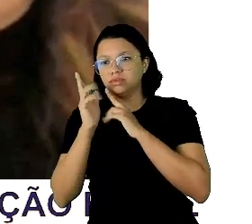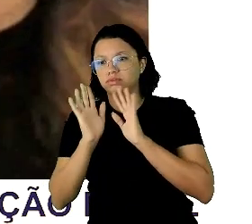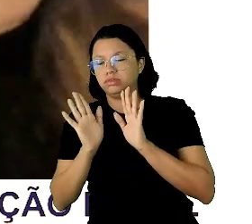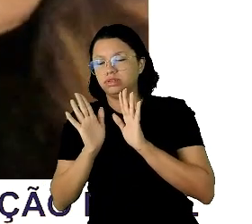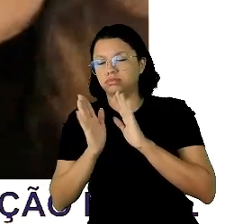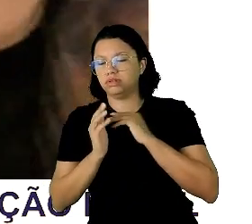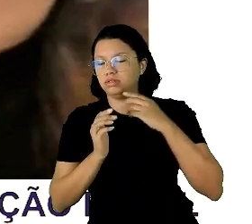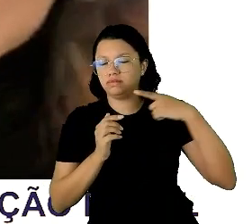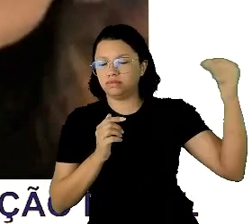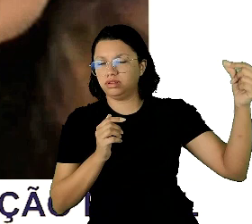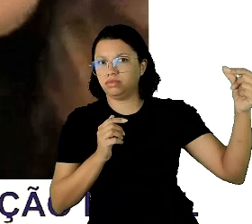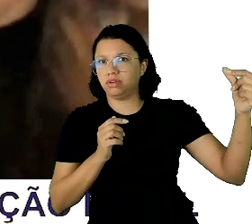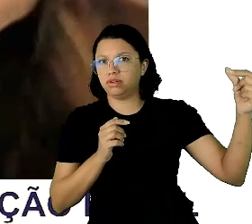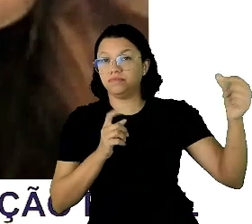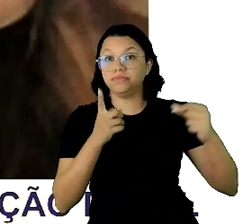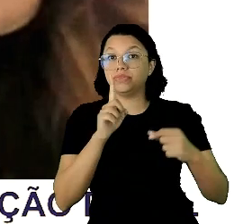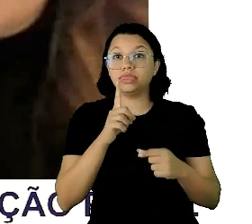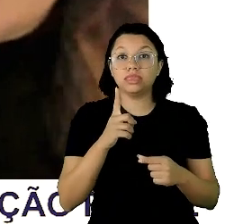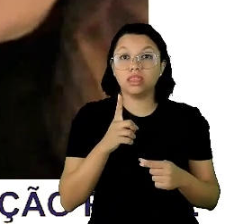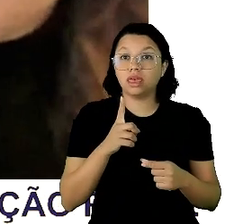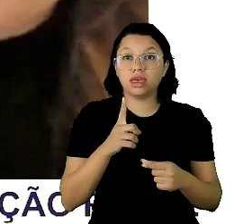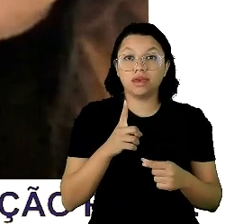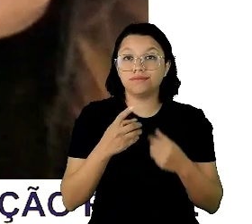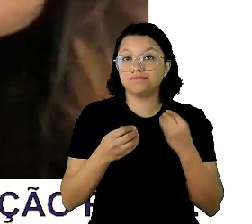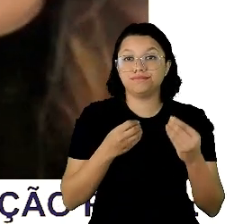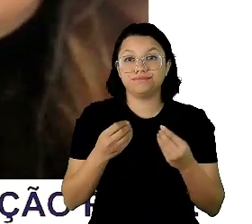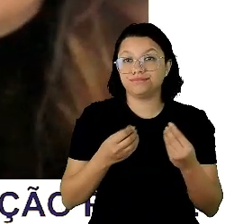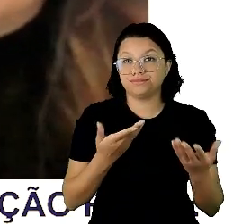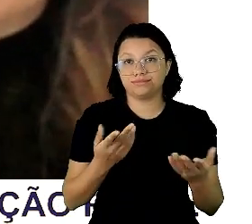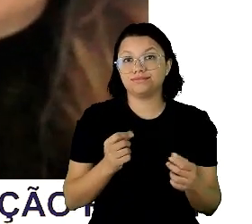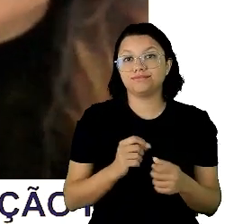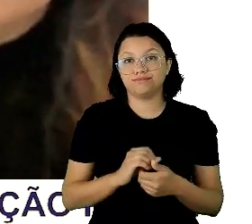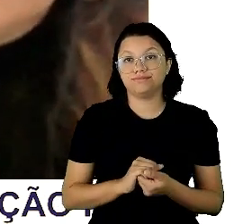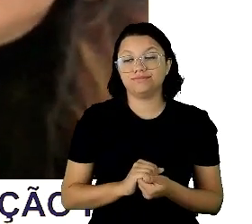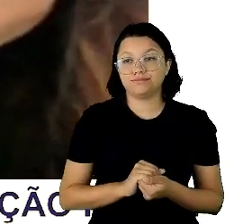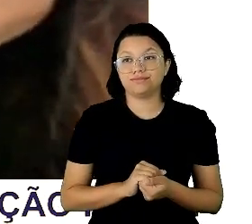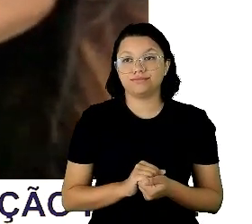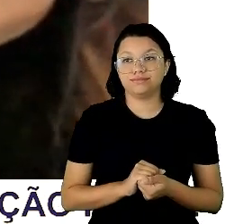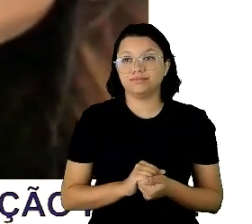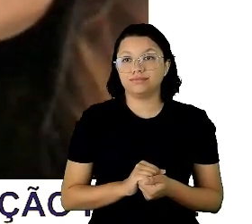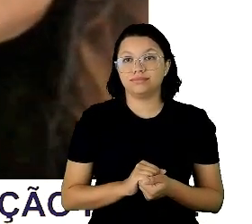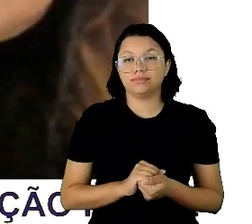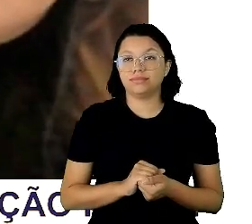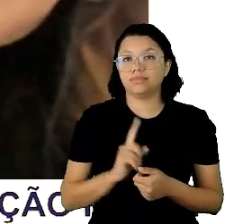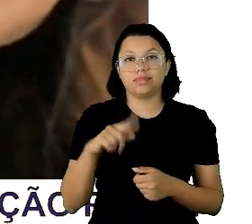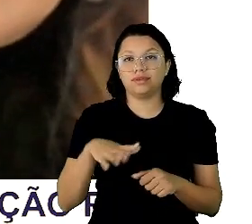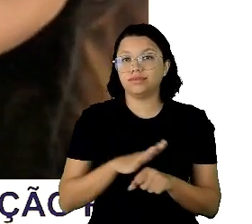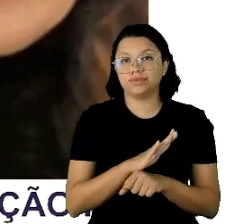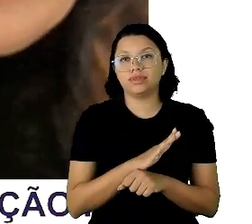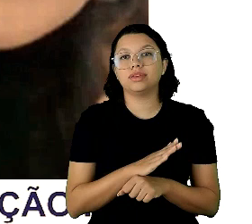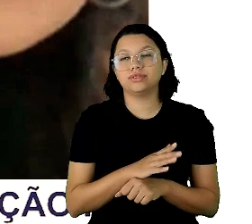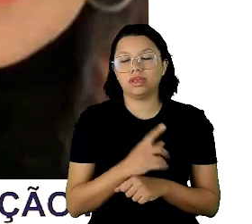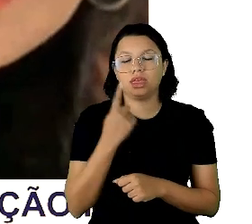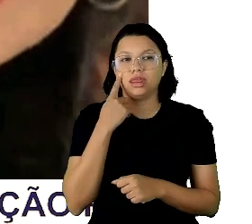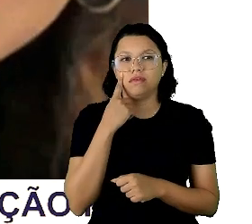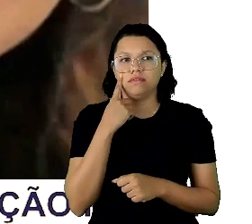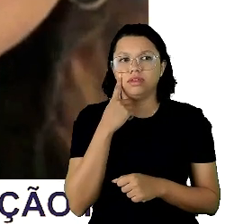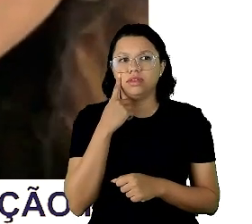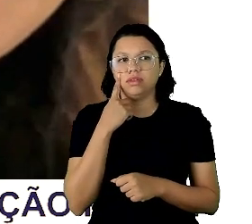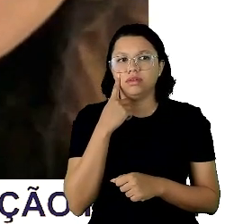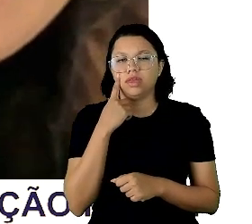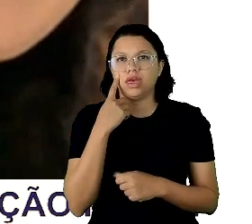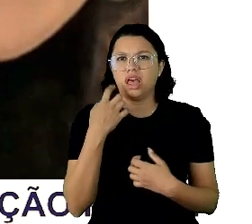sair. Não, só que, gente, não adianta, né? Fazer isso. E aí ela viu que isso não ia dar certo. E aí deu uma coisa